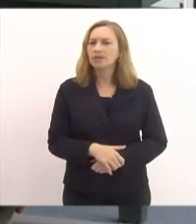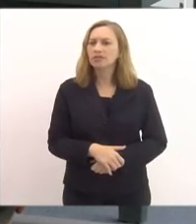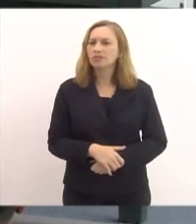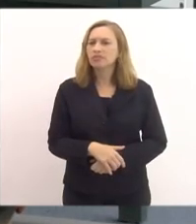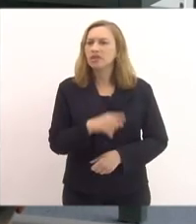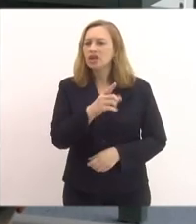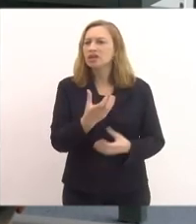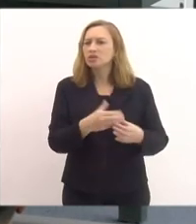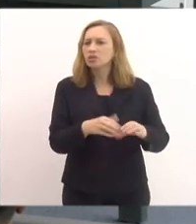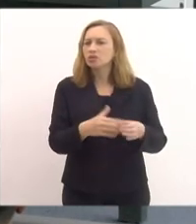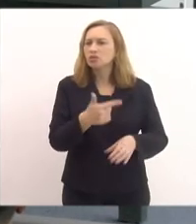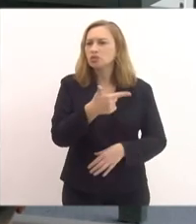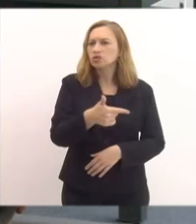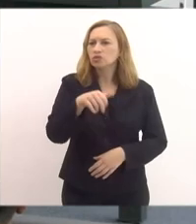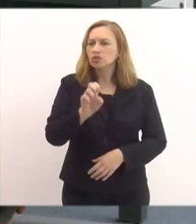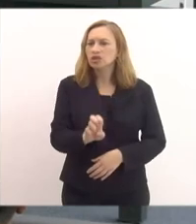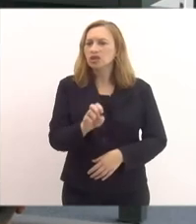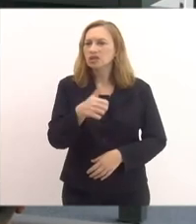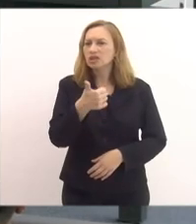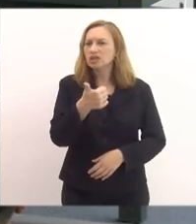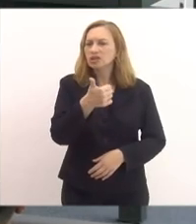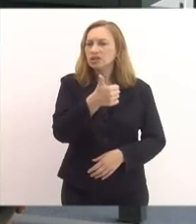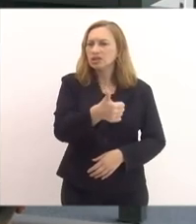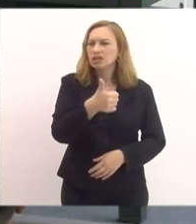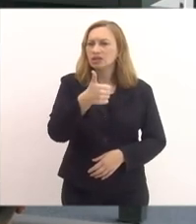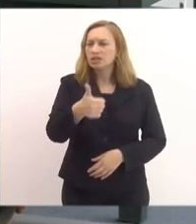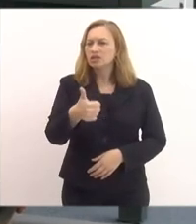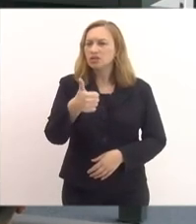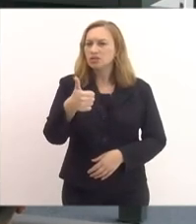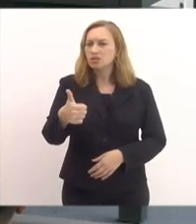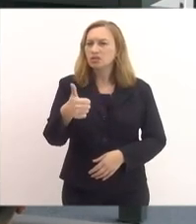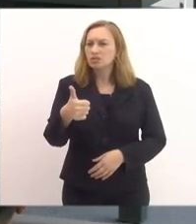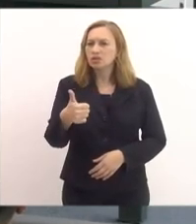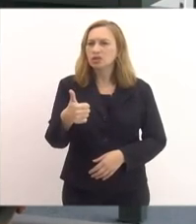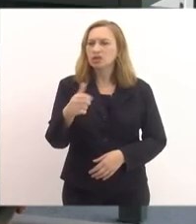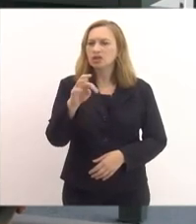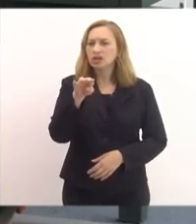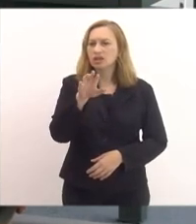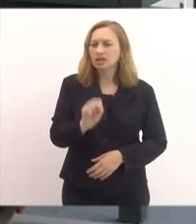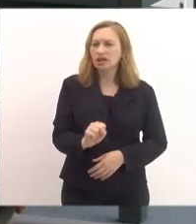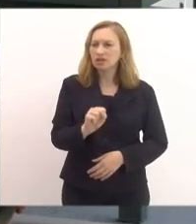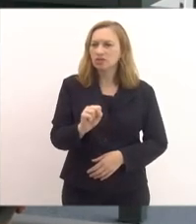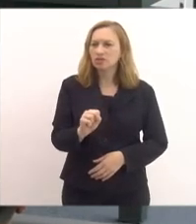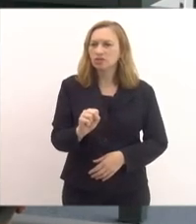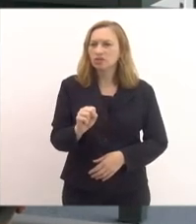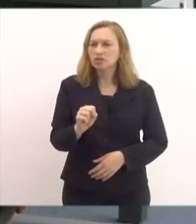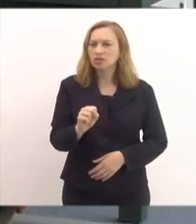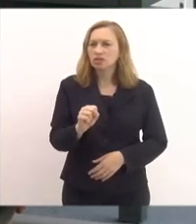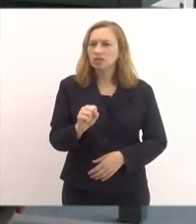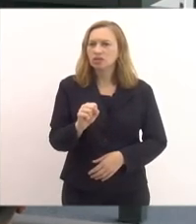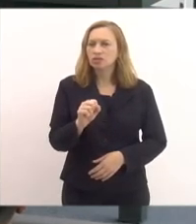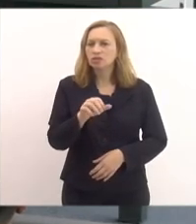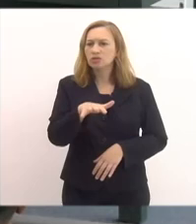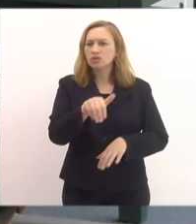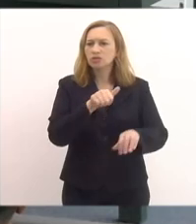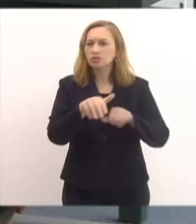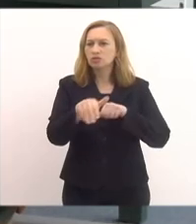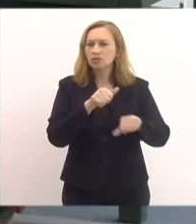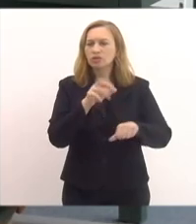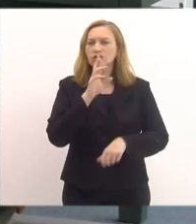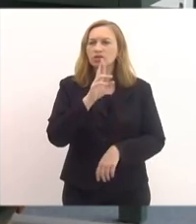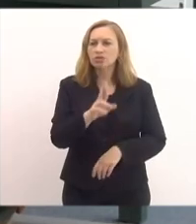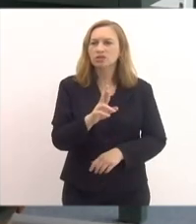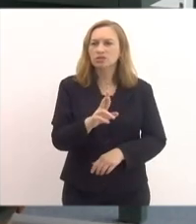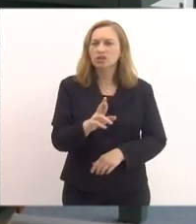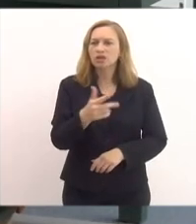Esse concurso de 2015, 111 candidatos responderam ao edital de chamamento. Tem